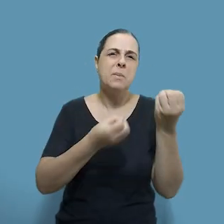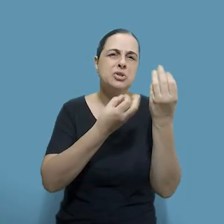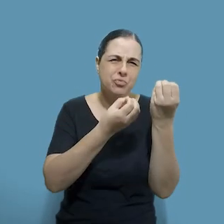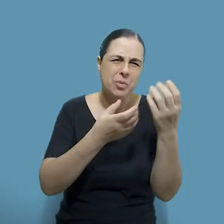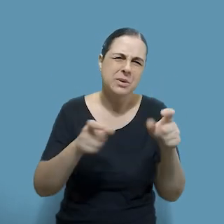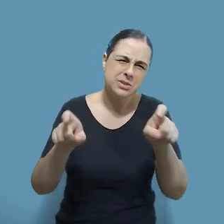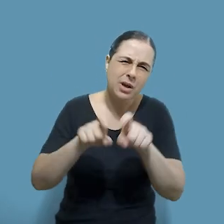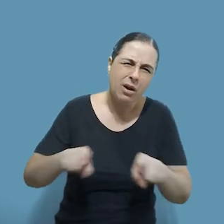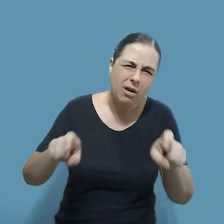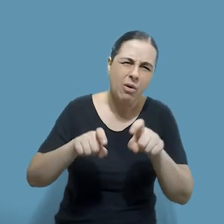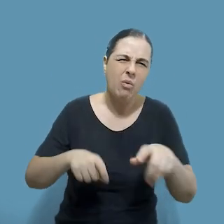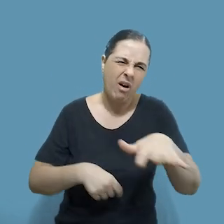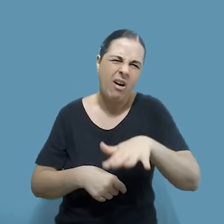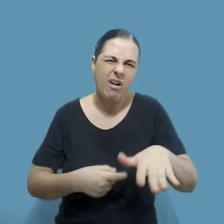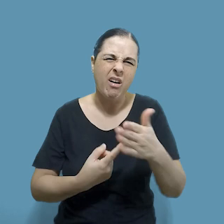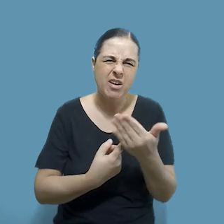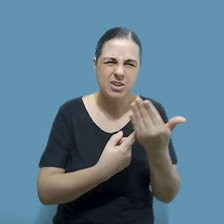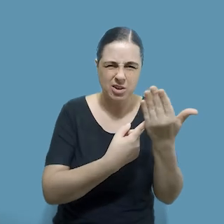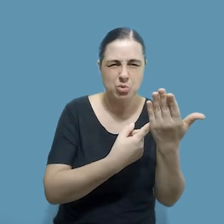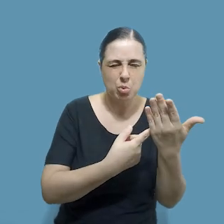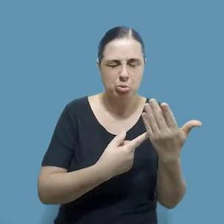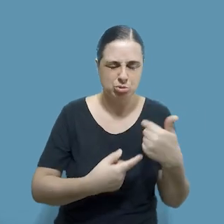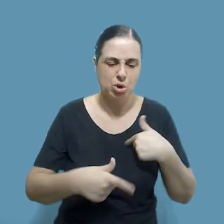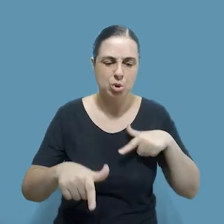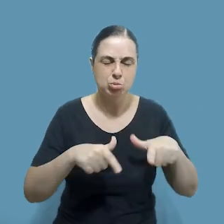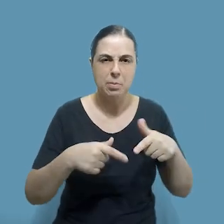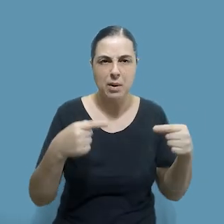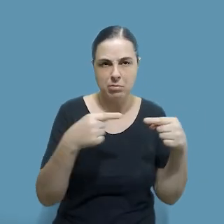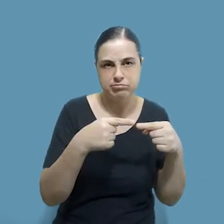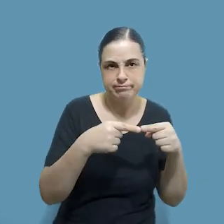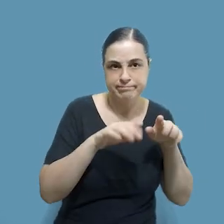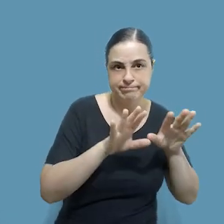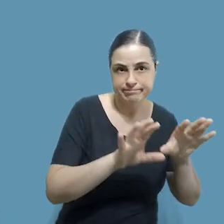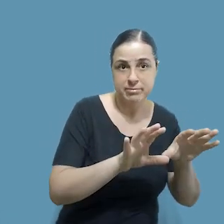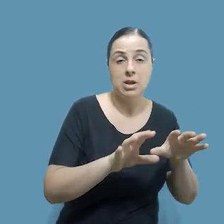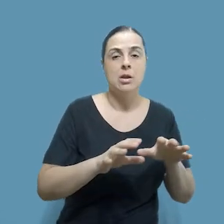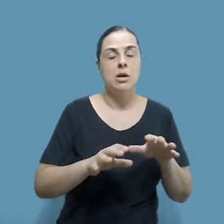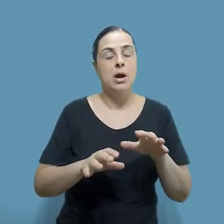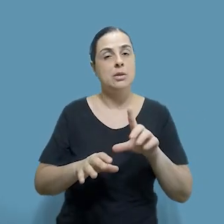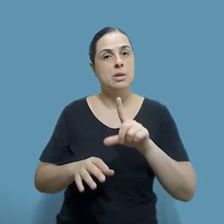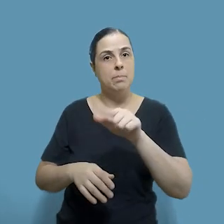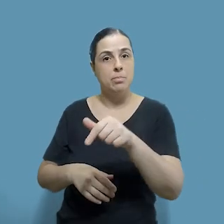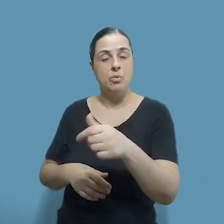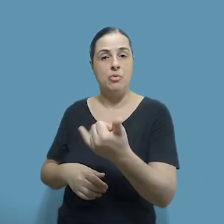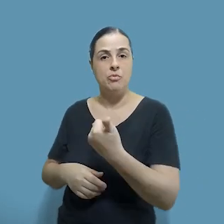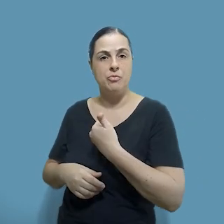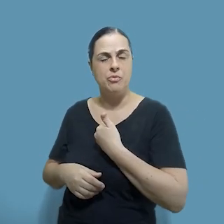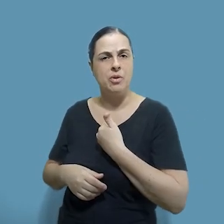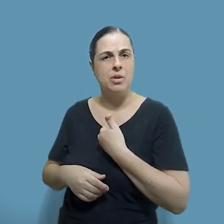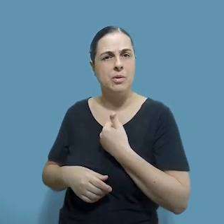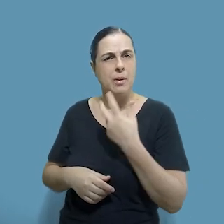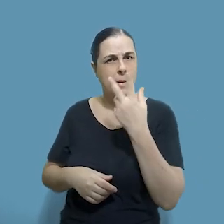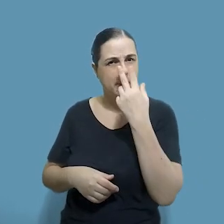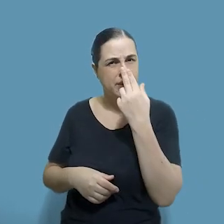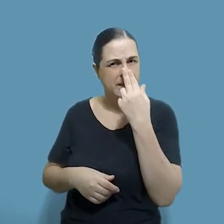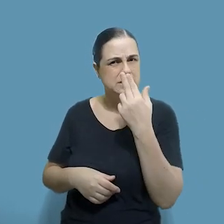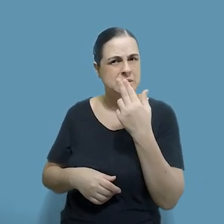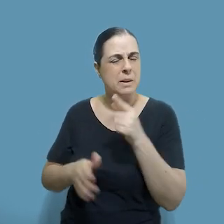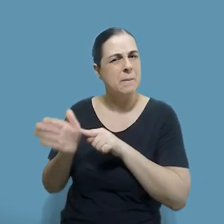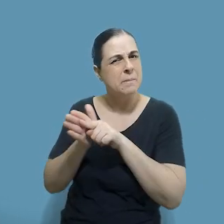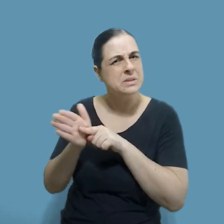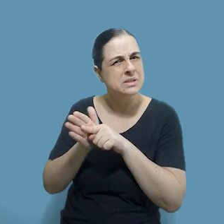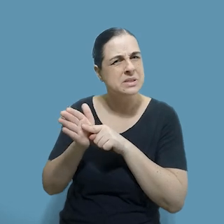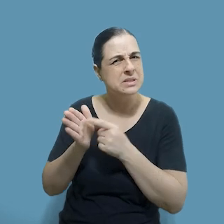aquela coisa esquisita, porque para os meus amigos era uma coisa assim muito estranha, aquela pesquisa, eles chamavam a pesquisa dos cegos,